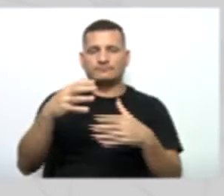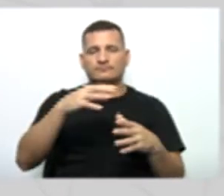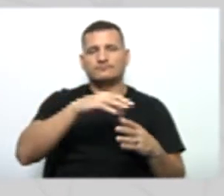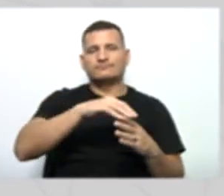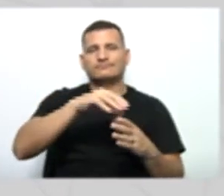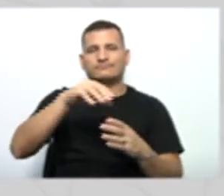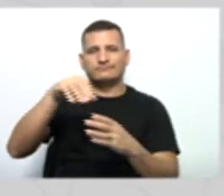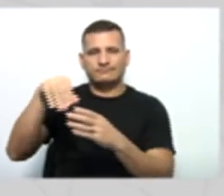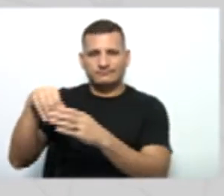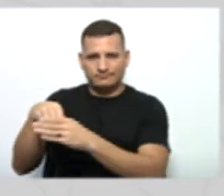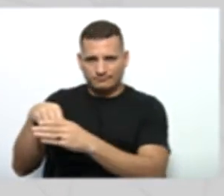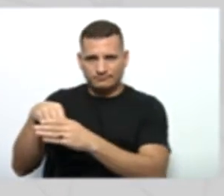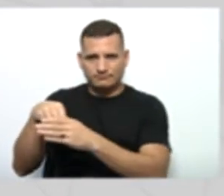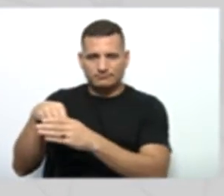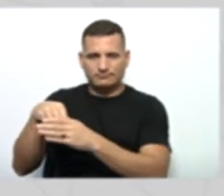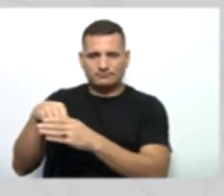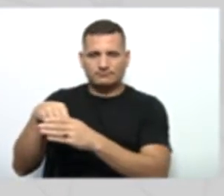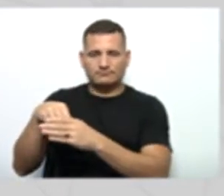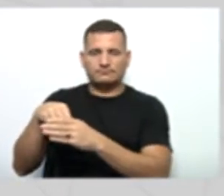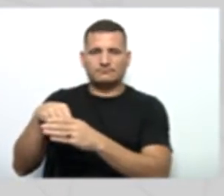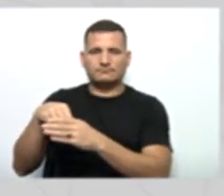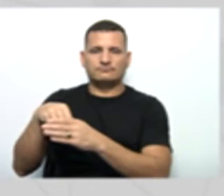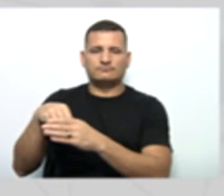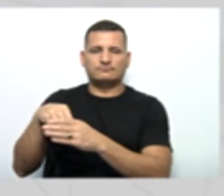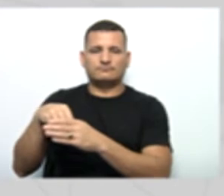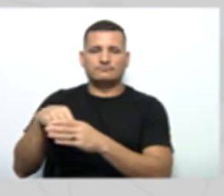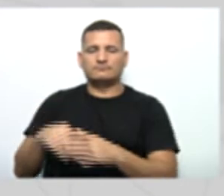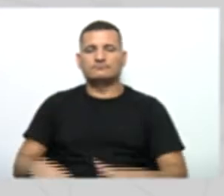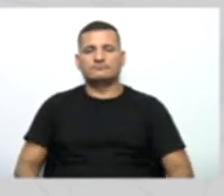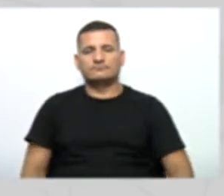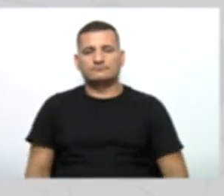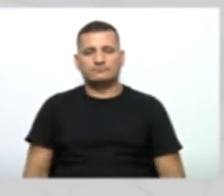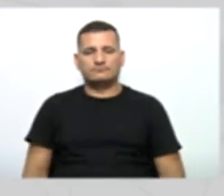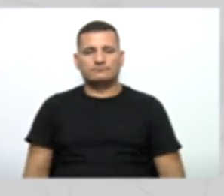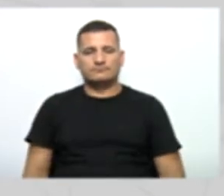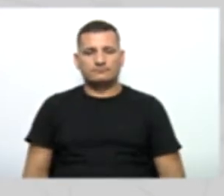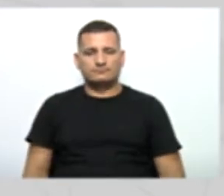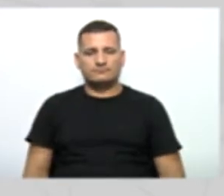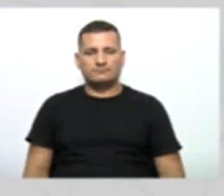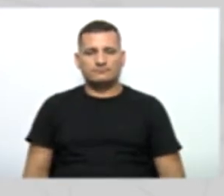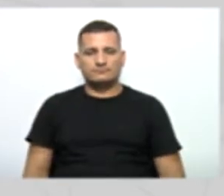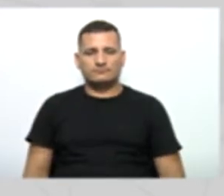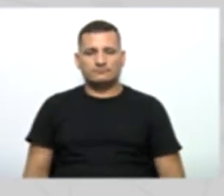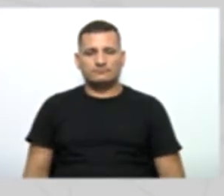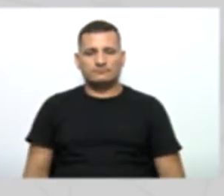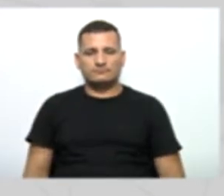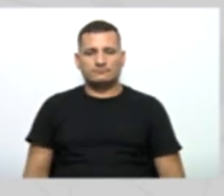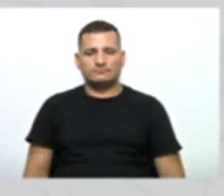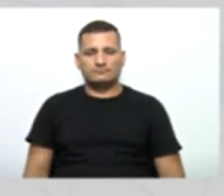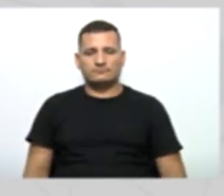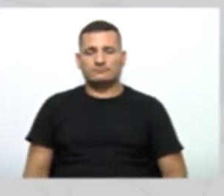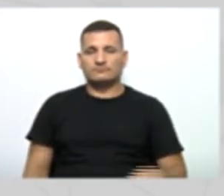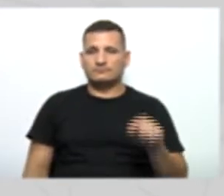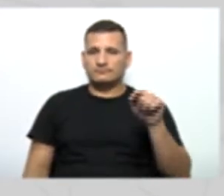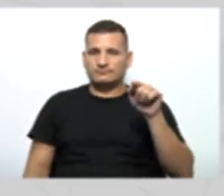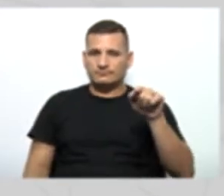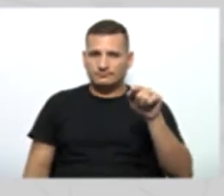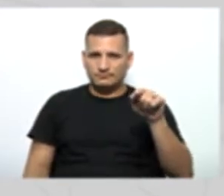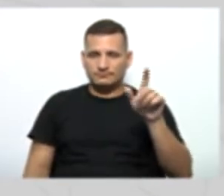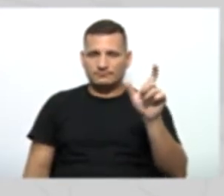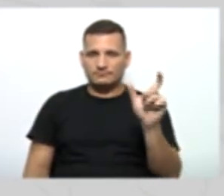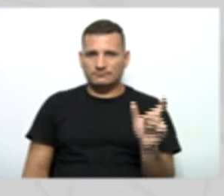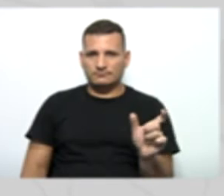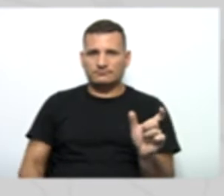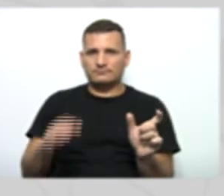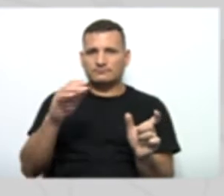de um objeto parte. Então, olha aqui, ó. Olha a classe que foi identificada, atleta,